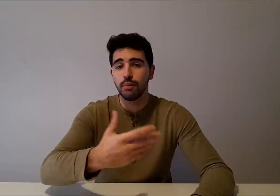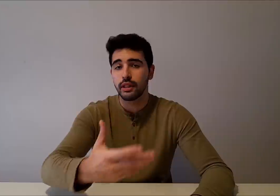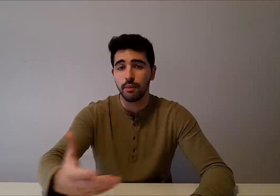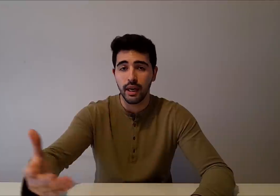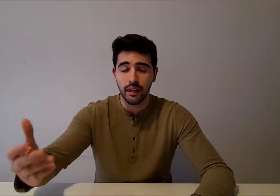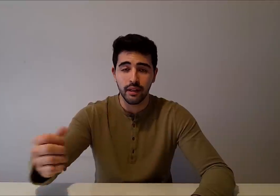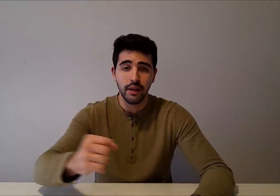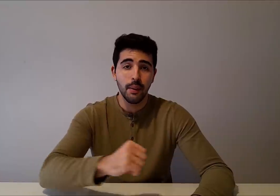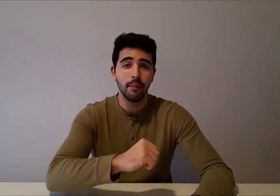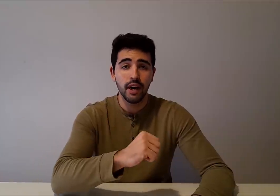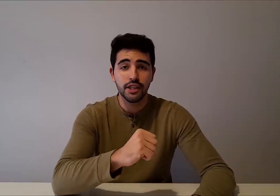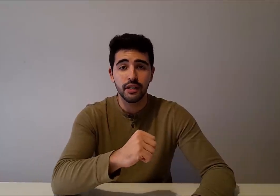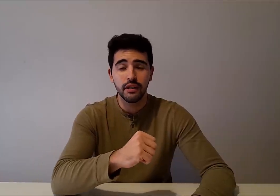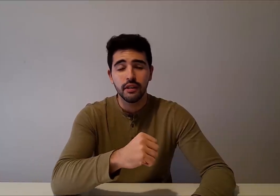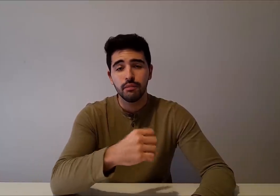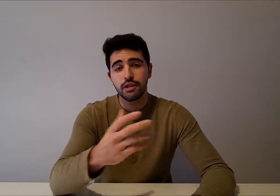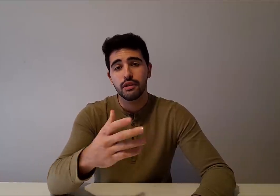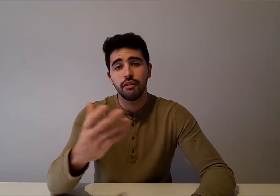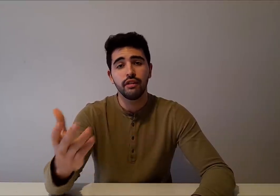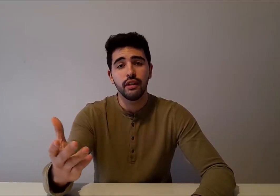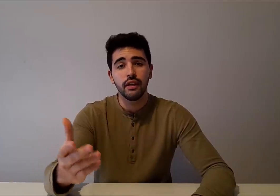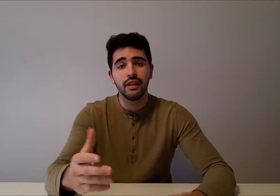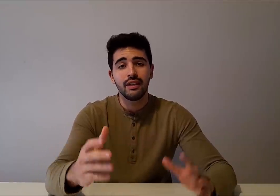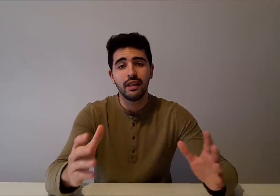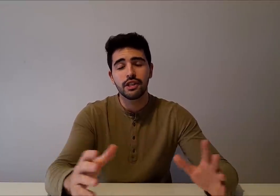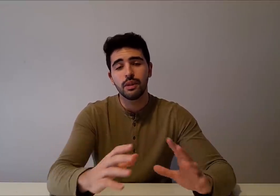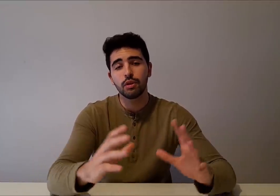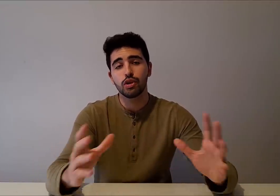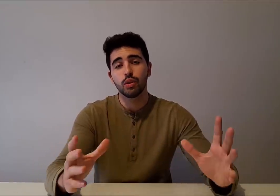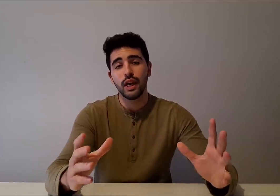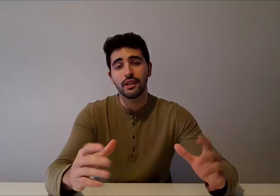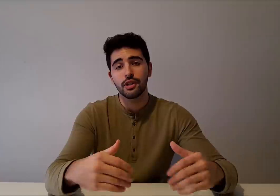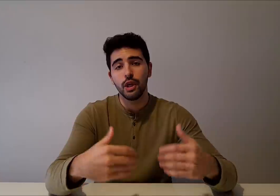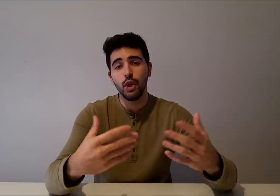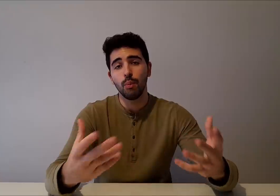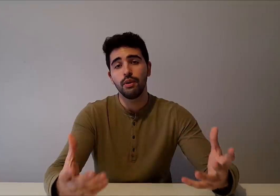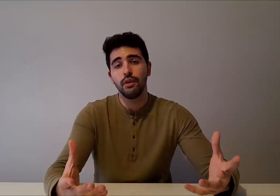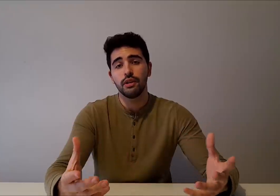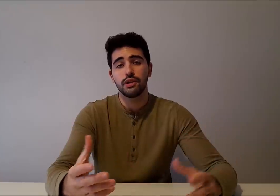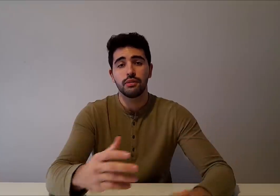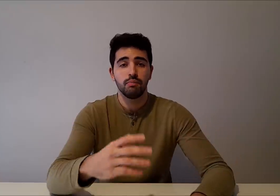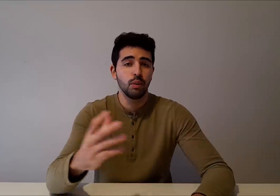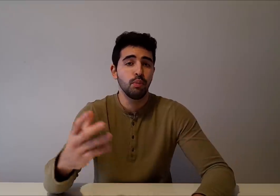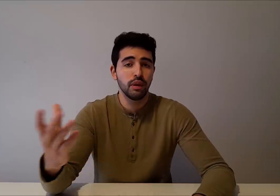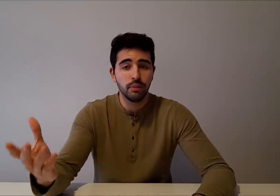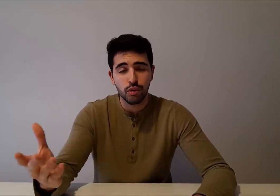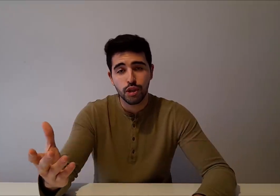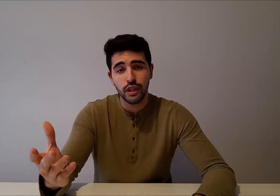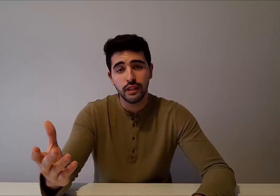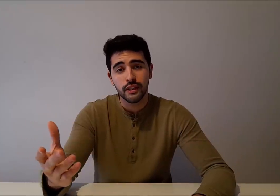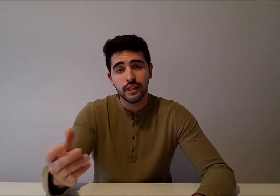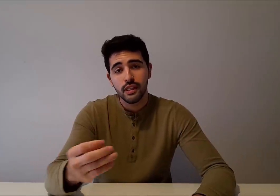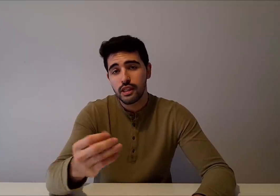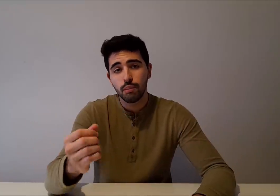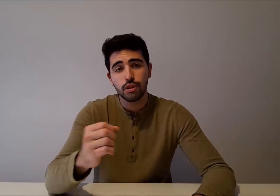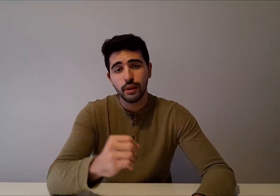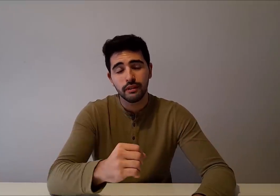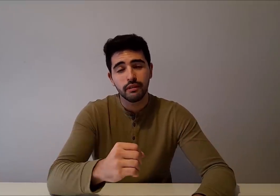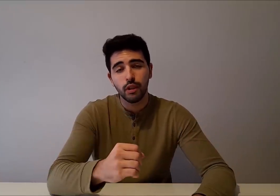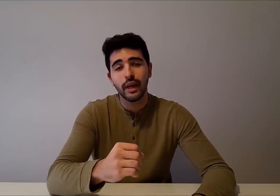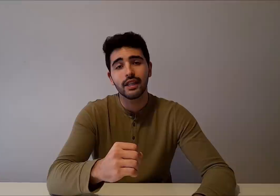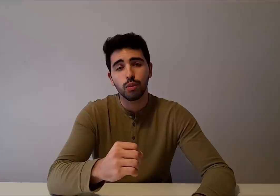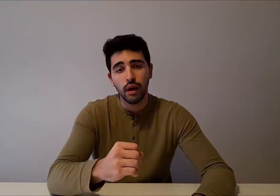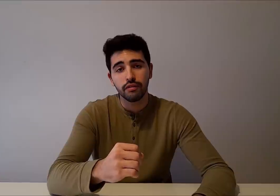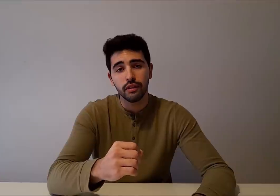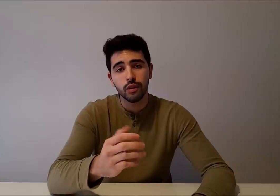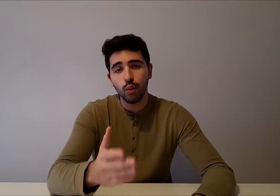ganhou o debate por uma determinada margem Mas enfim ter este tipo de resultados e opiniões por pura demagogia simplesmente